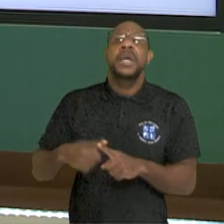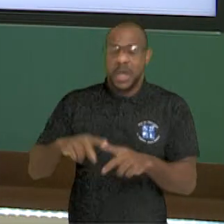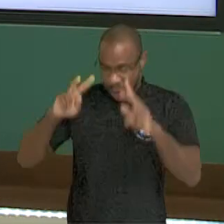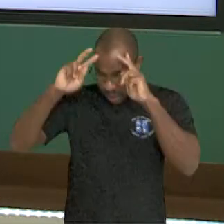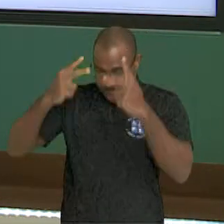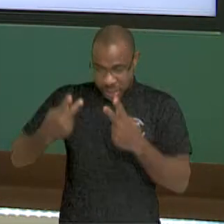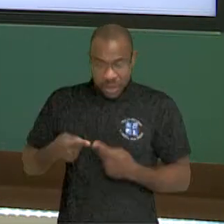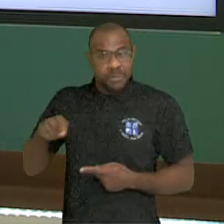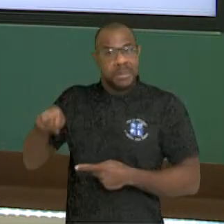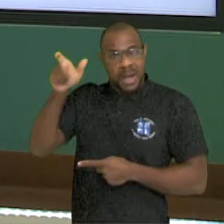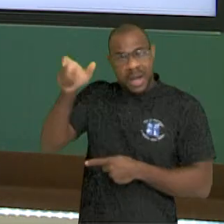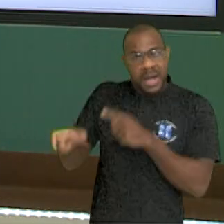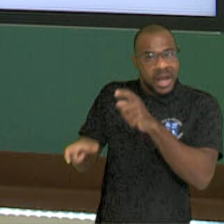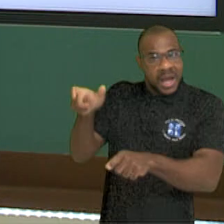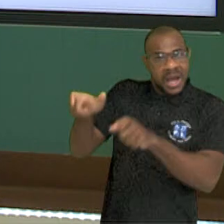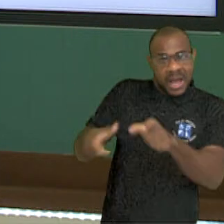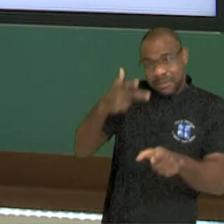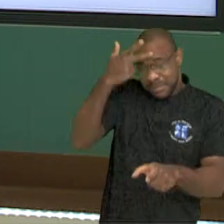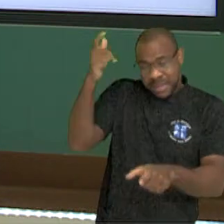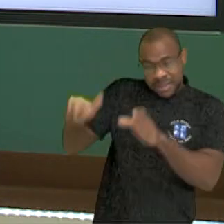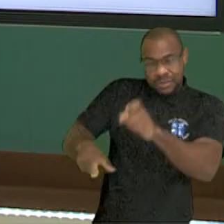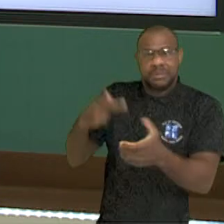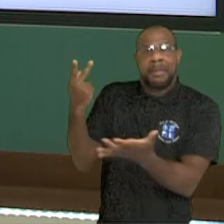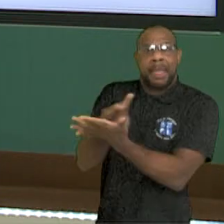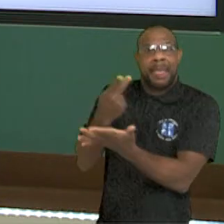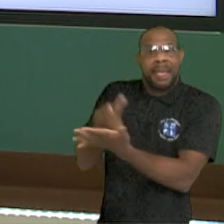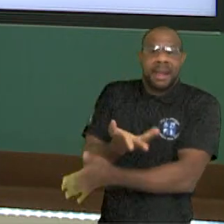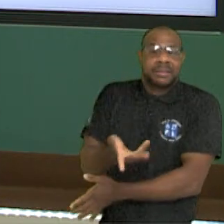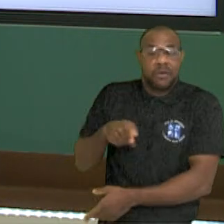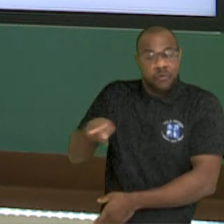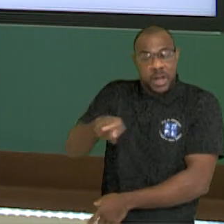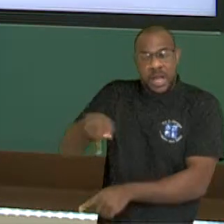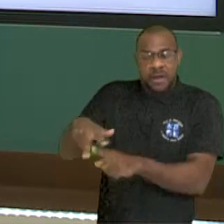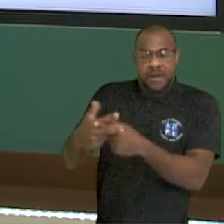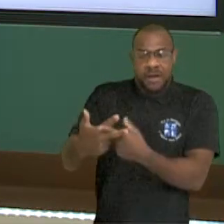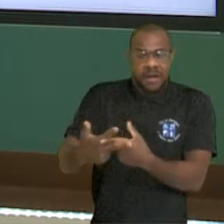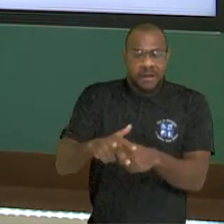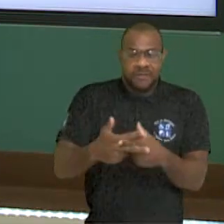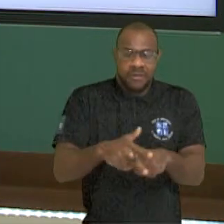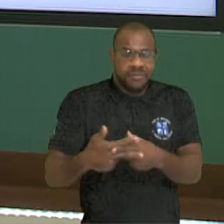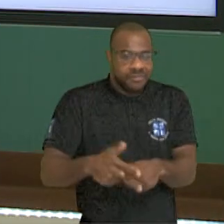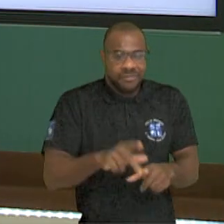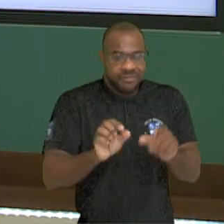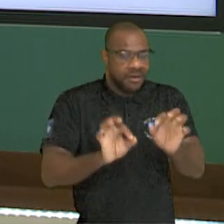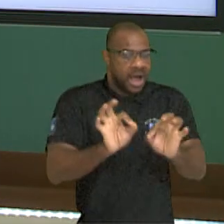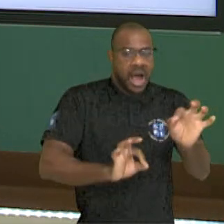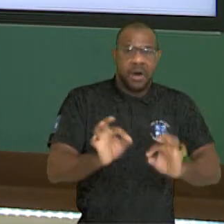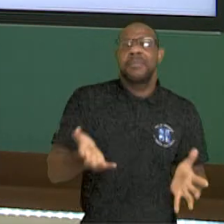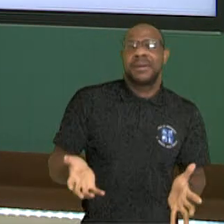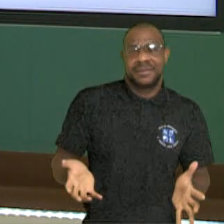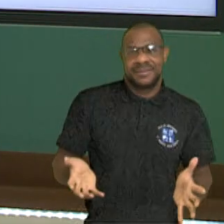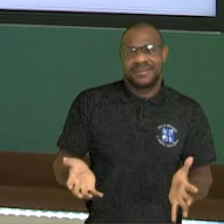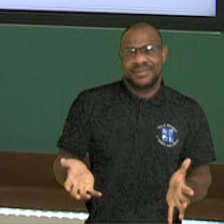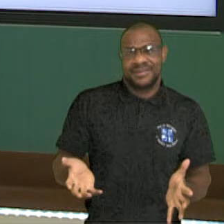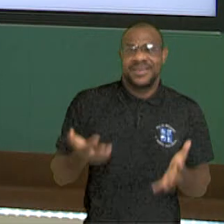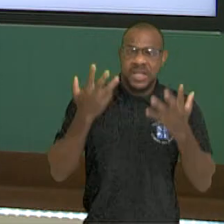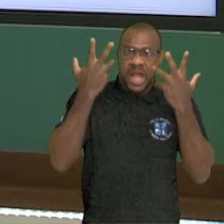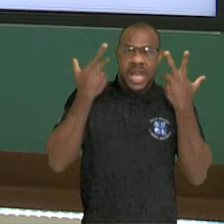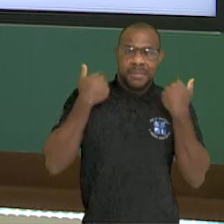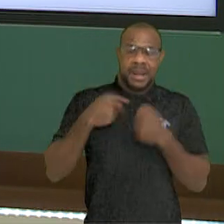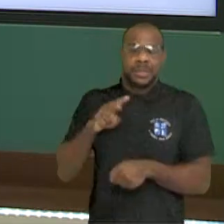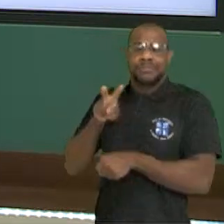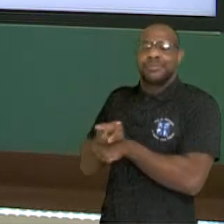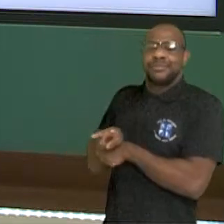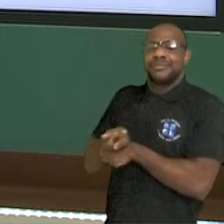humanos, estamos fazendo as coisas certas, né? Que na verdade é consertar o que nós mesmos, seres humanos,